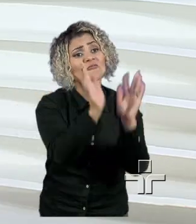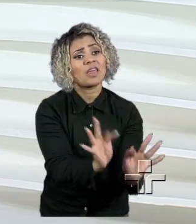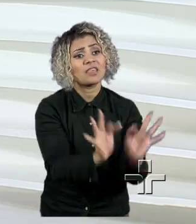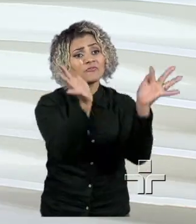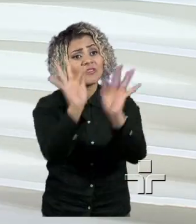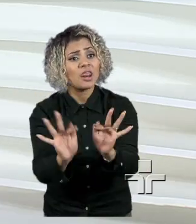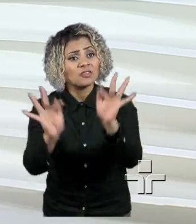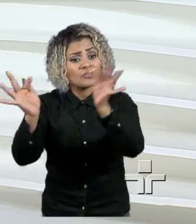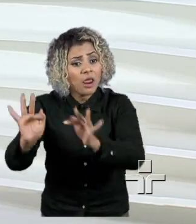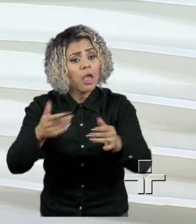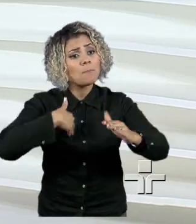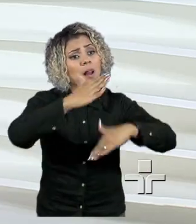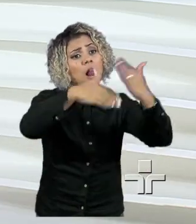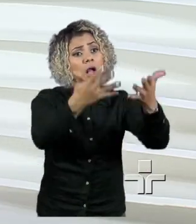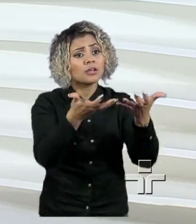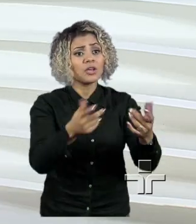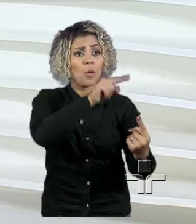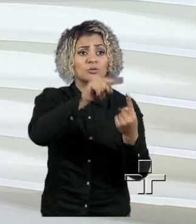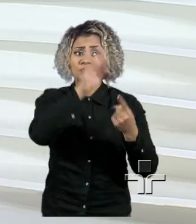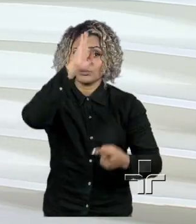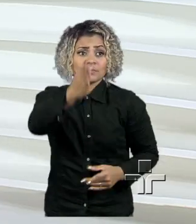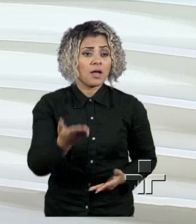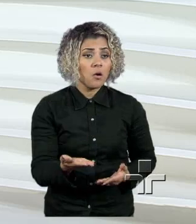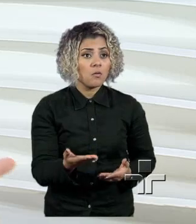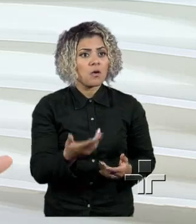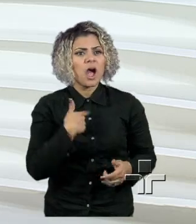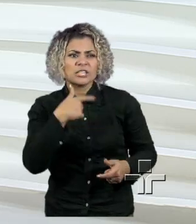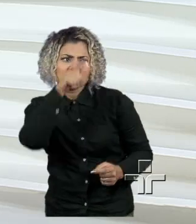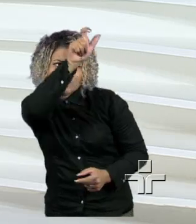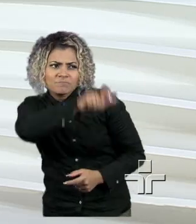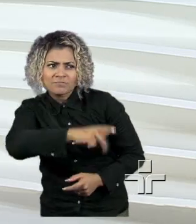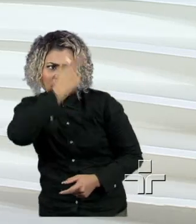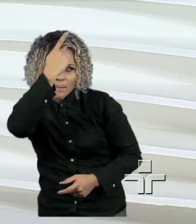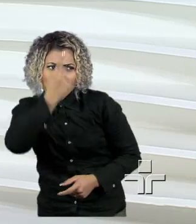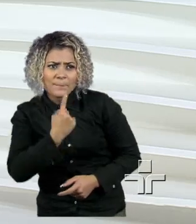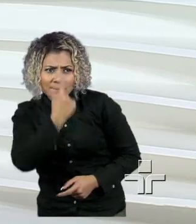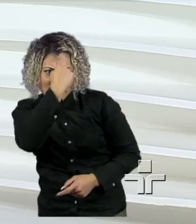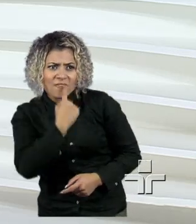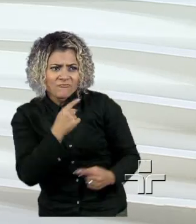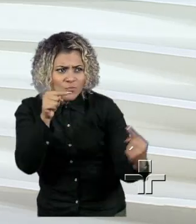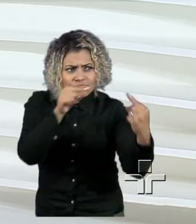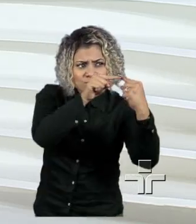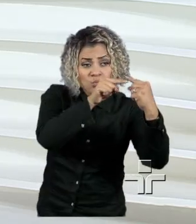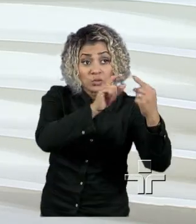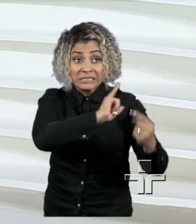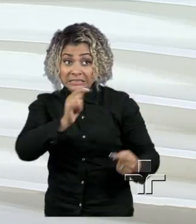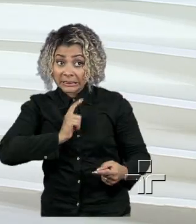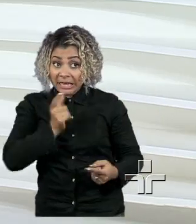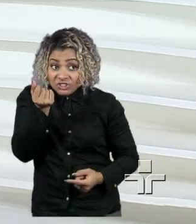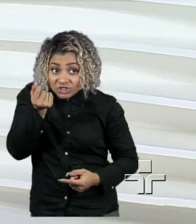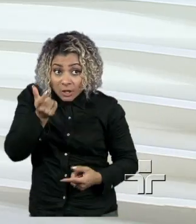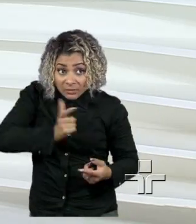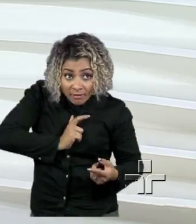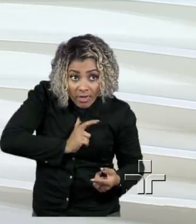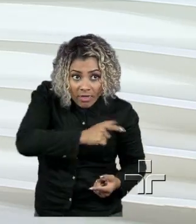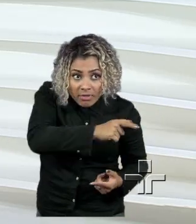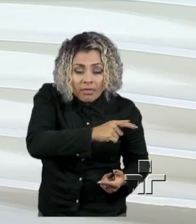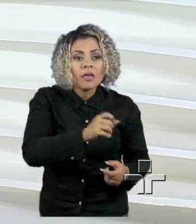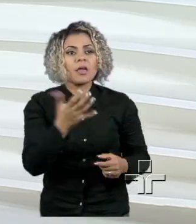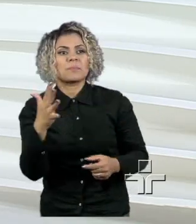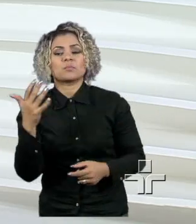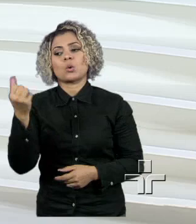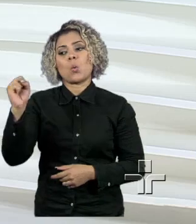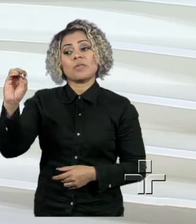desenvolvimento, etc. Então, a gente procura entender se essas pessoas, se elas têm o capital. Então, o capital hoje vai de 80